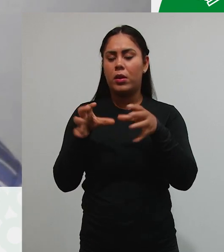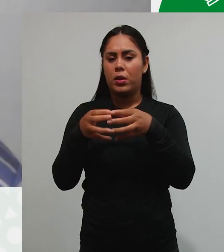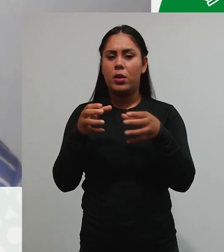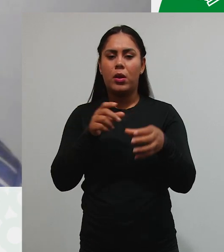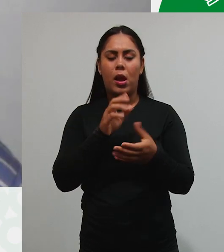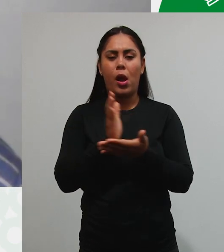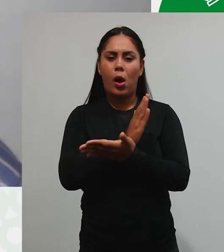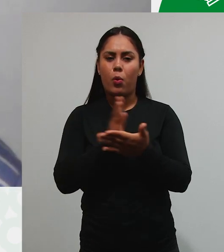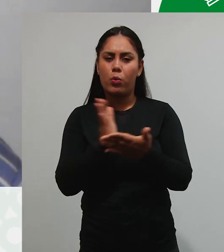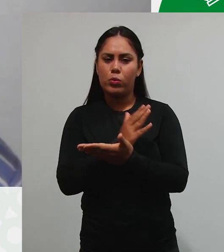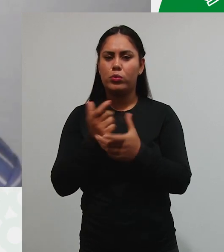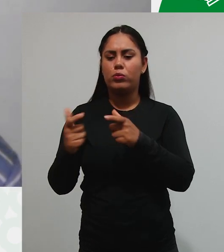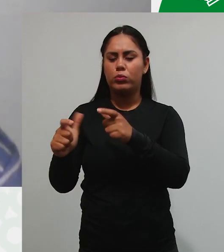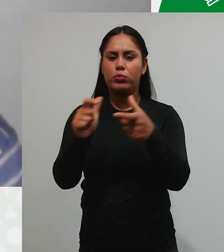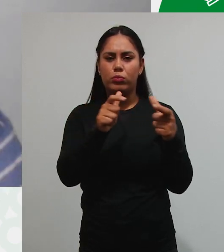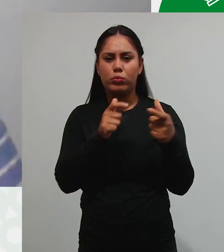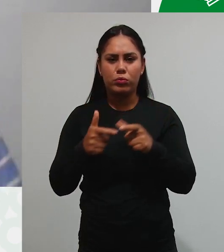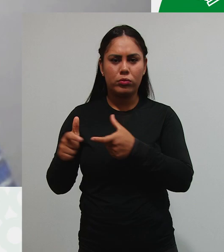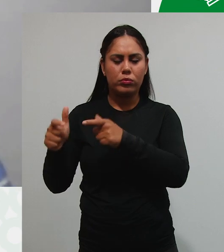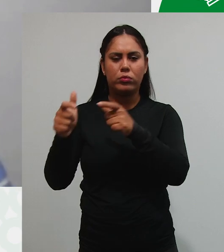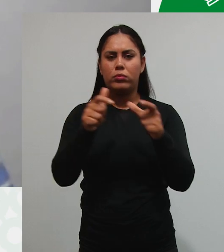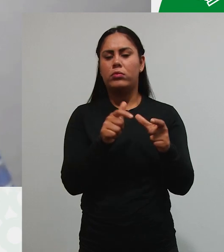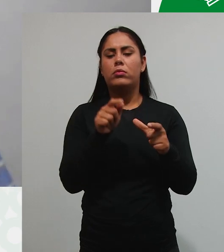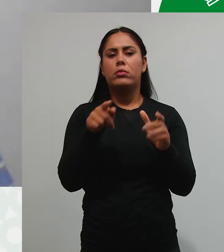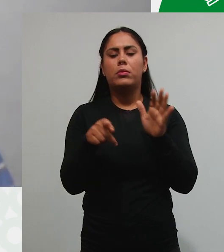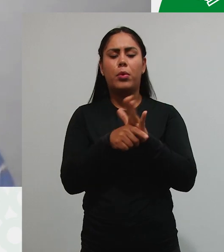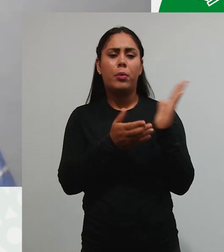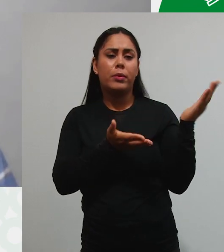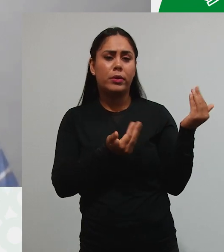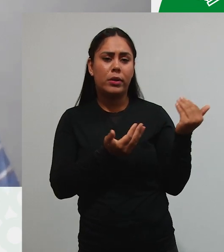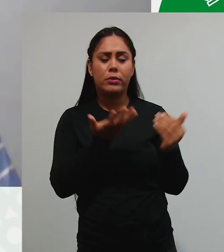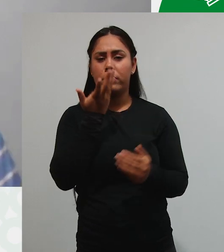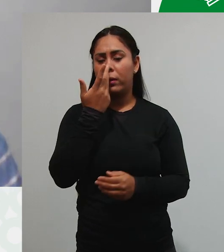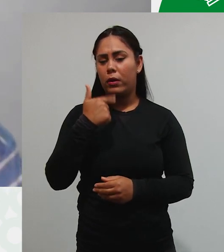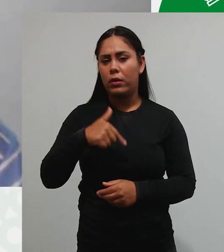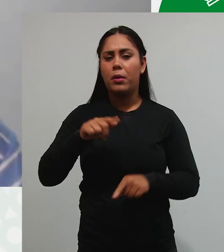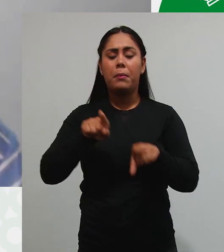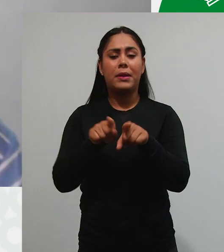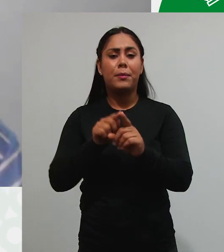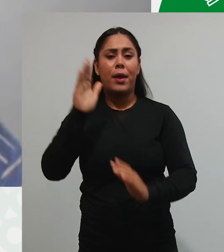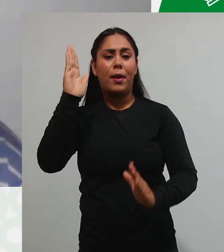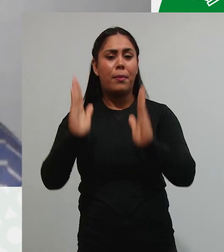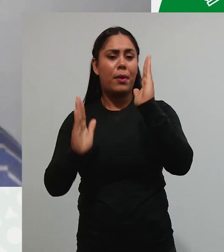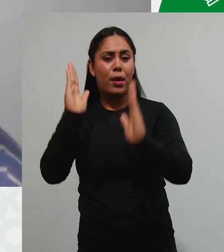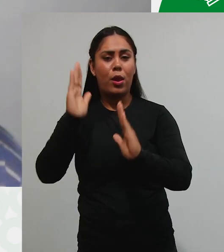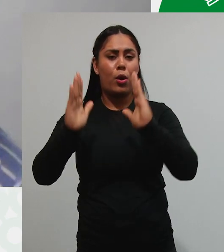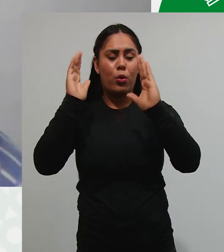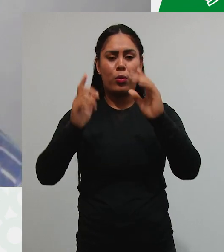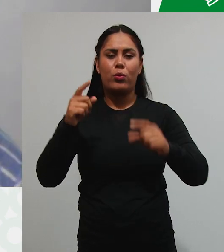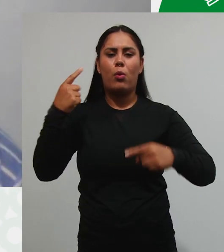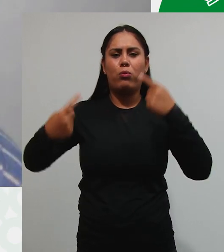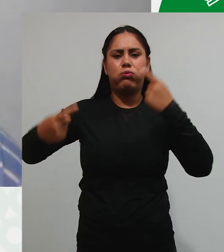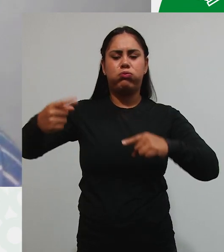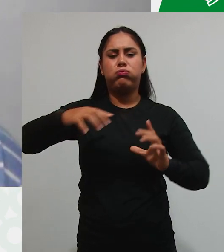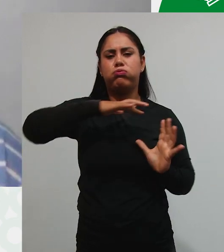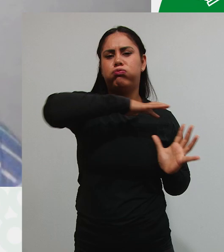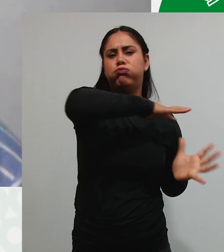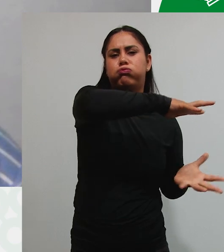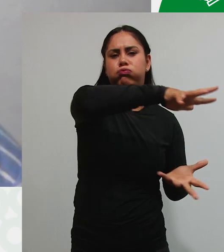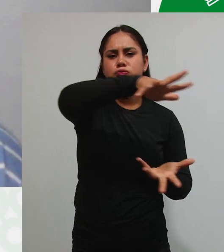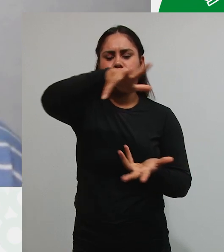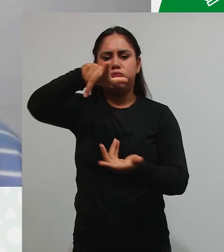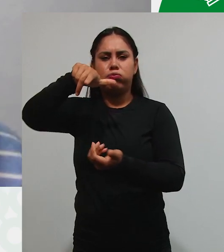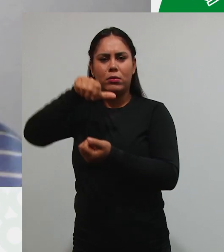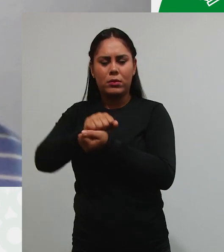criaram o que a gente chama de CREAS-POP, crianças e adolescentes, mas também era um período de Copa do Mundo, em que muitos estados começaram a desenvolver o que a gente chama de limpeza